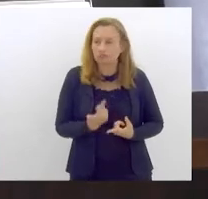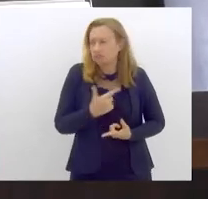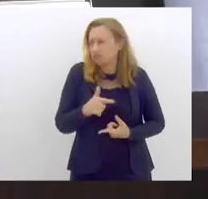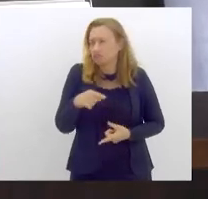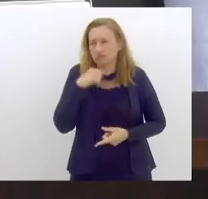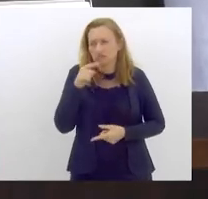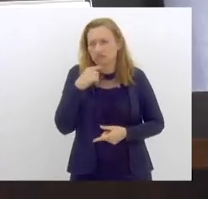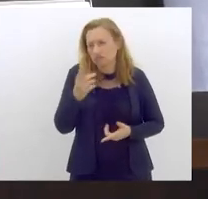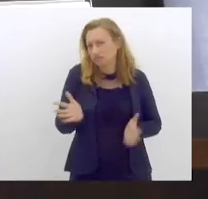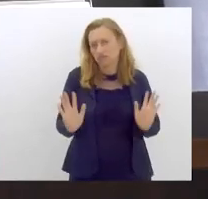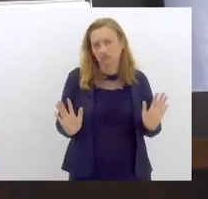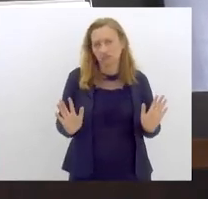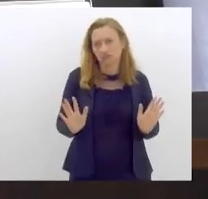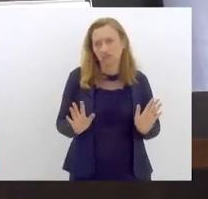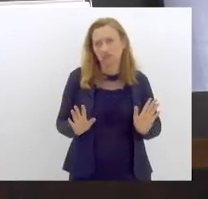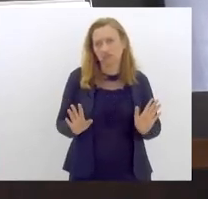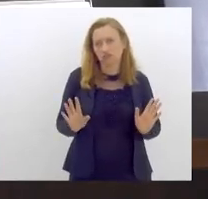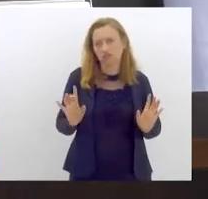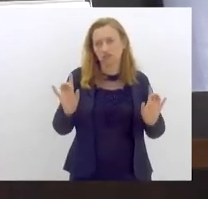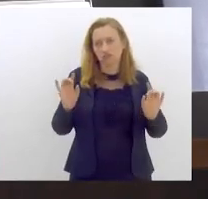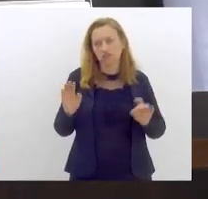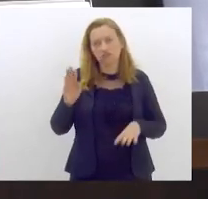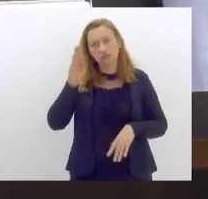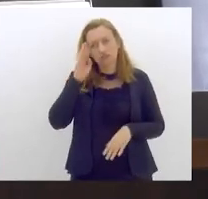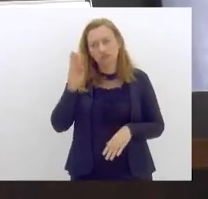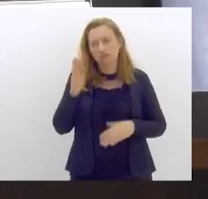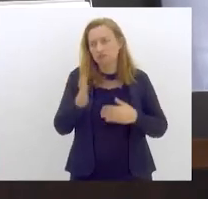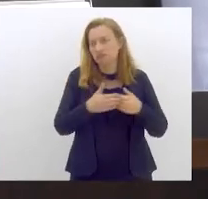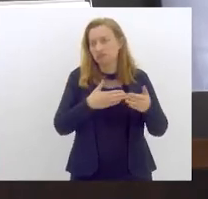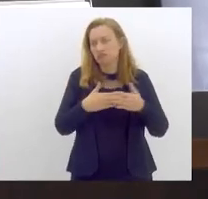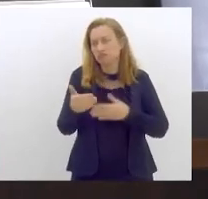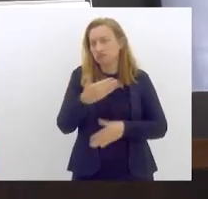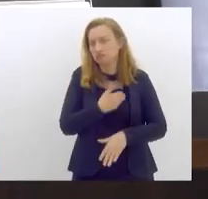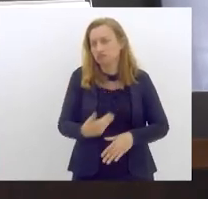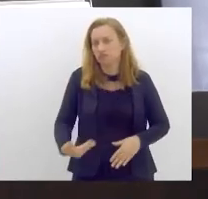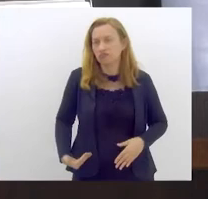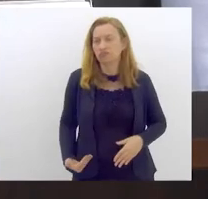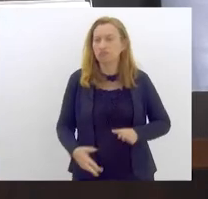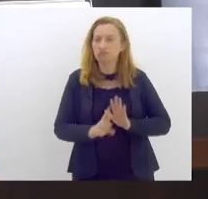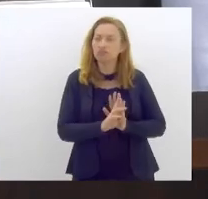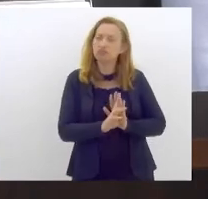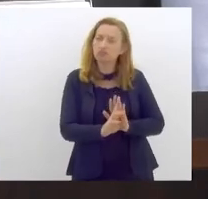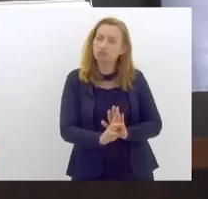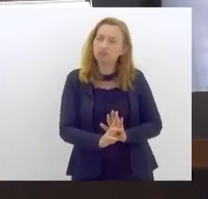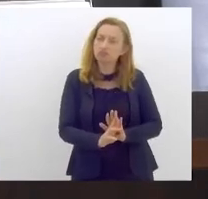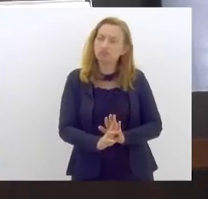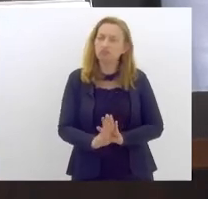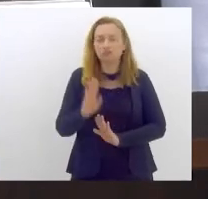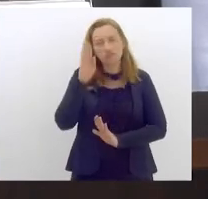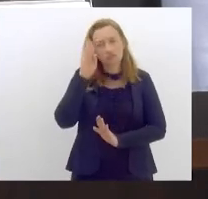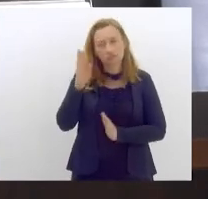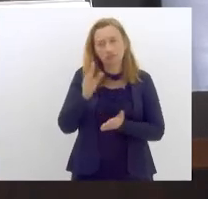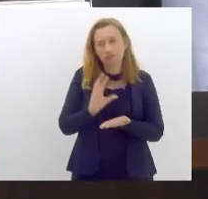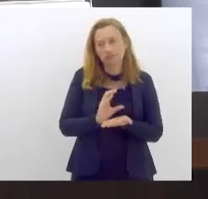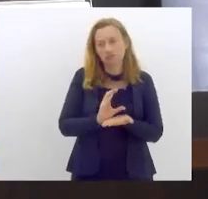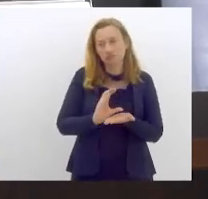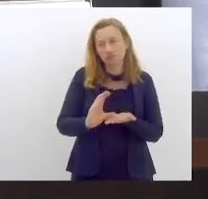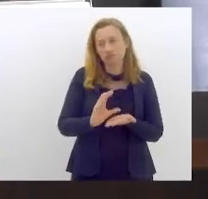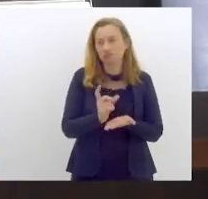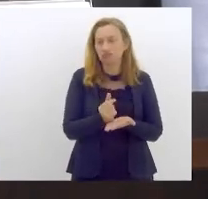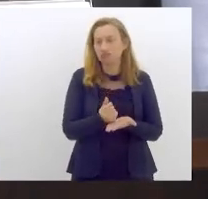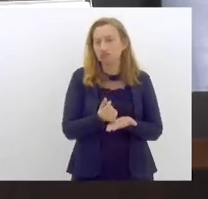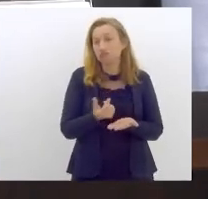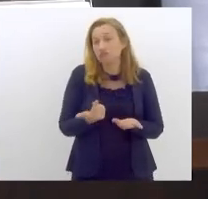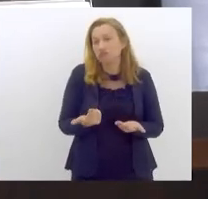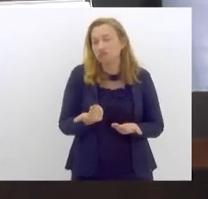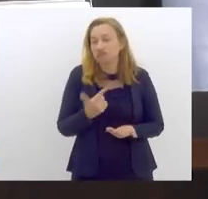dúvida nenhuma prioridade em qualquer governo que se apresente é prioridade orçamentária Porque sem dinheiro não faz nada